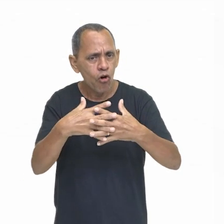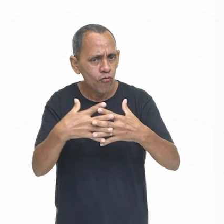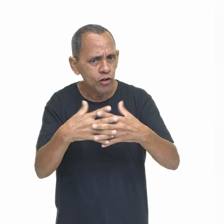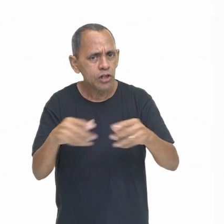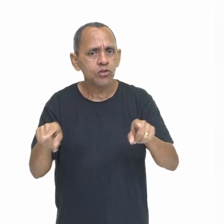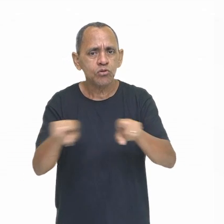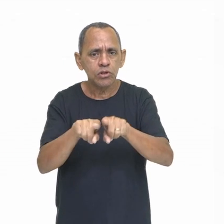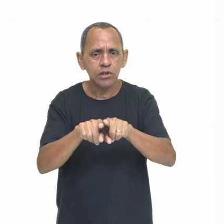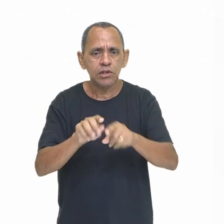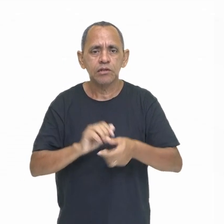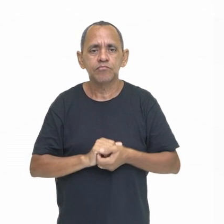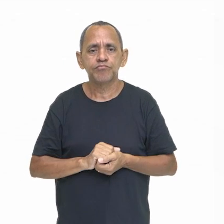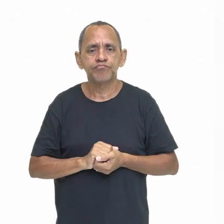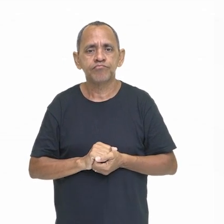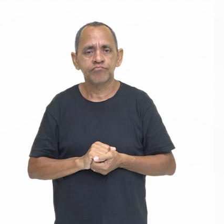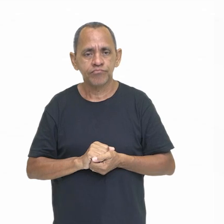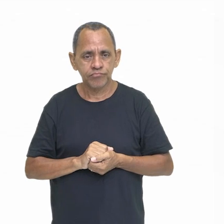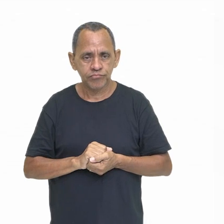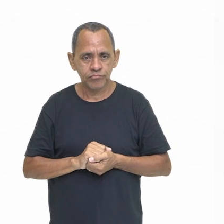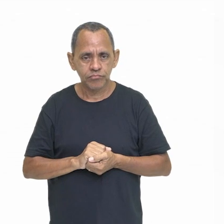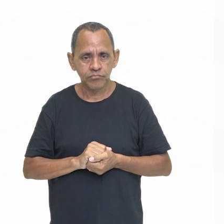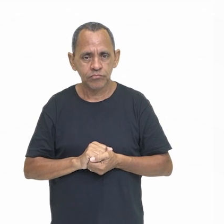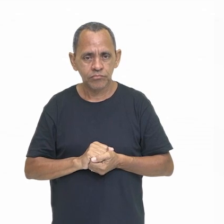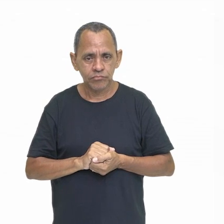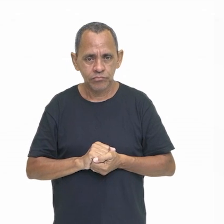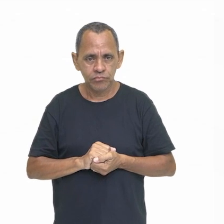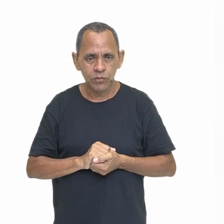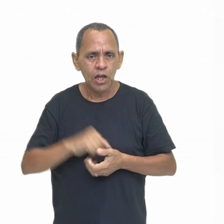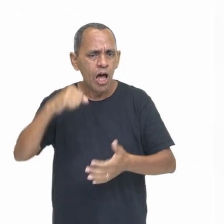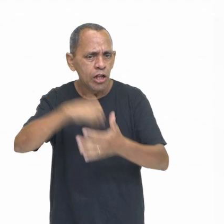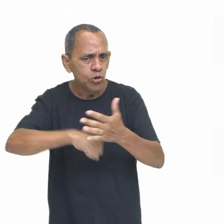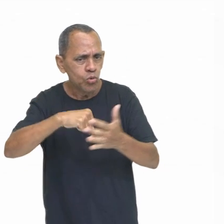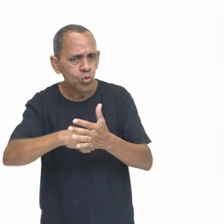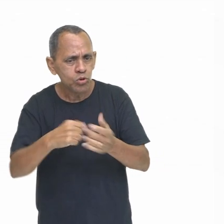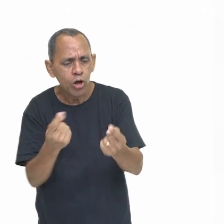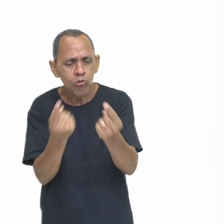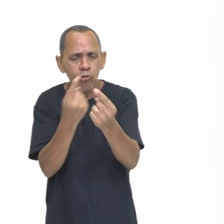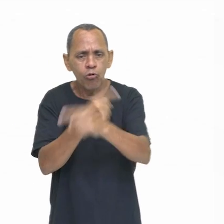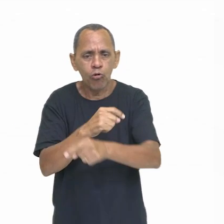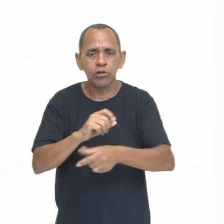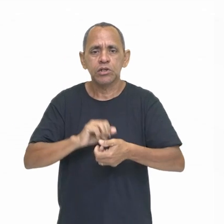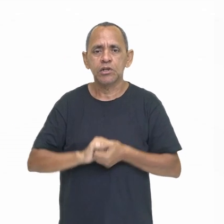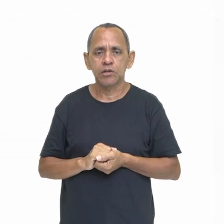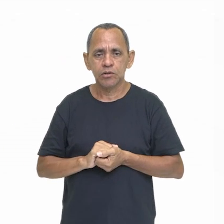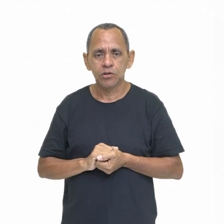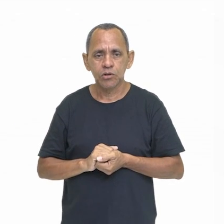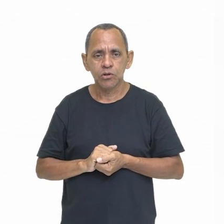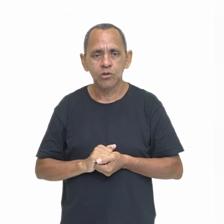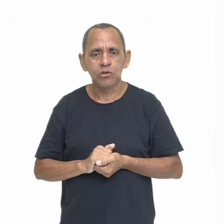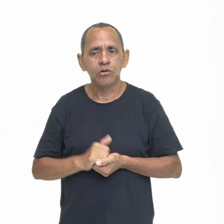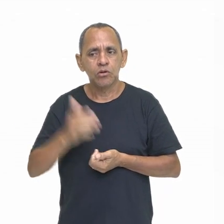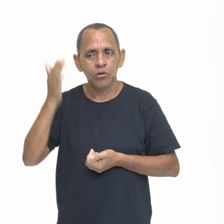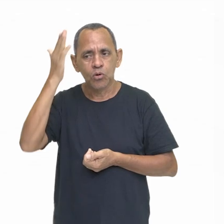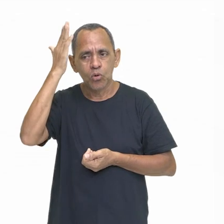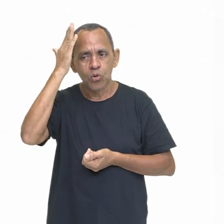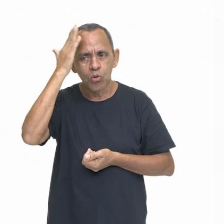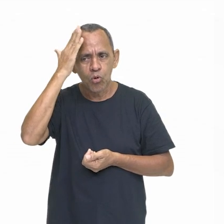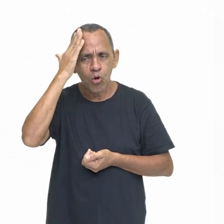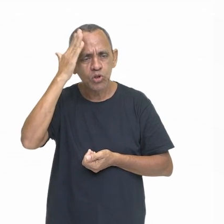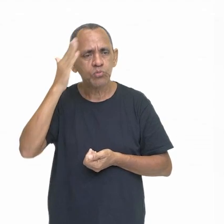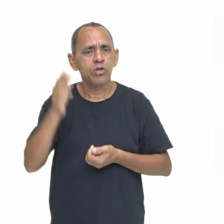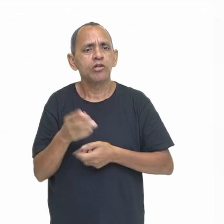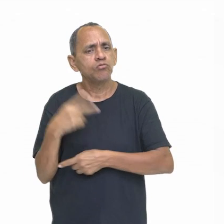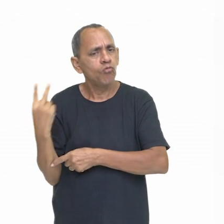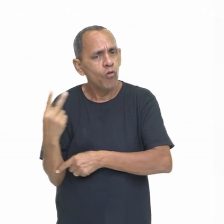resistência à negação do reconhecimento, ou seja, ao não reconhecimento. o que leva ao resultado paulatino